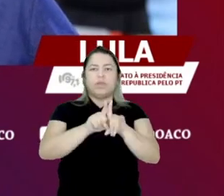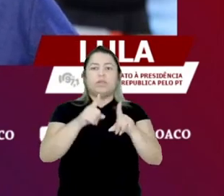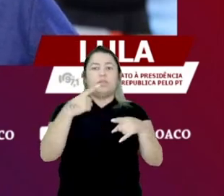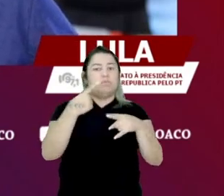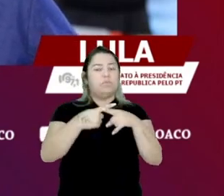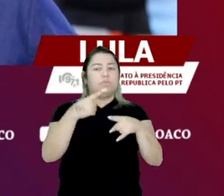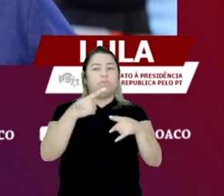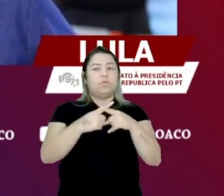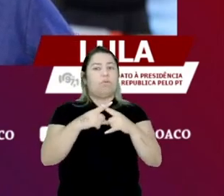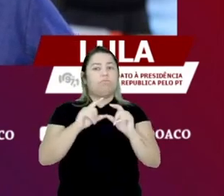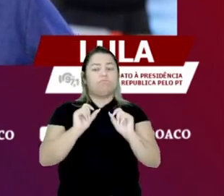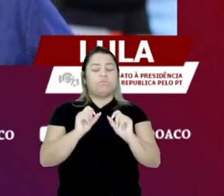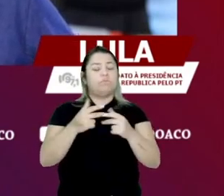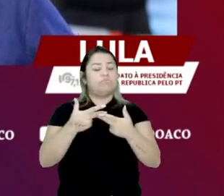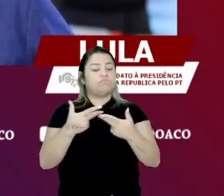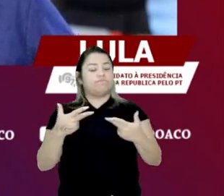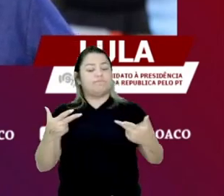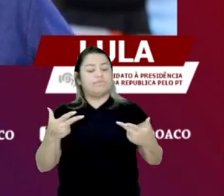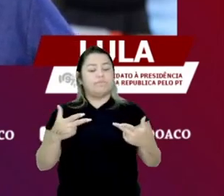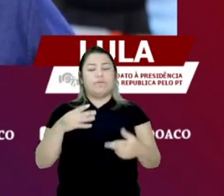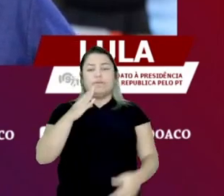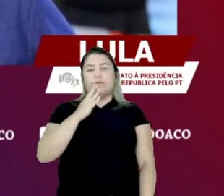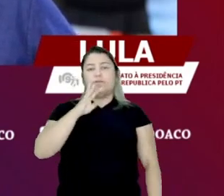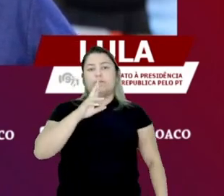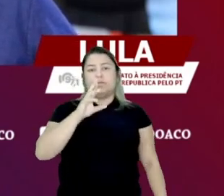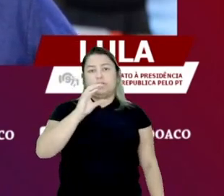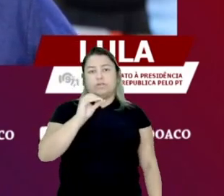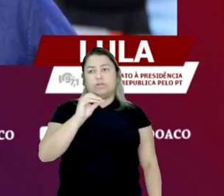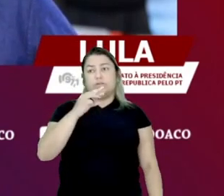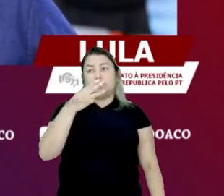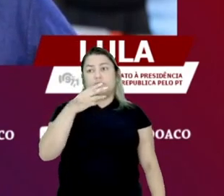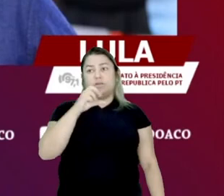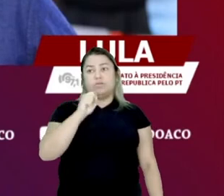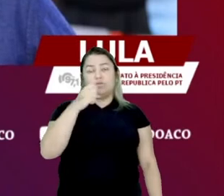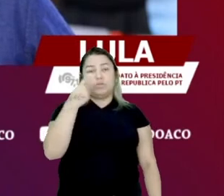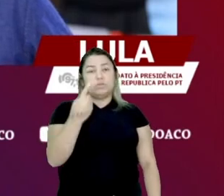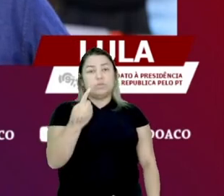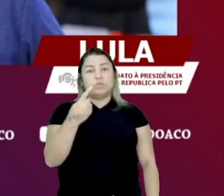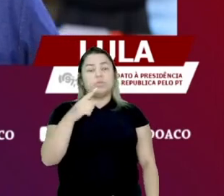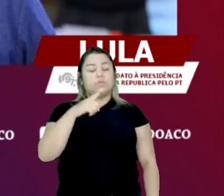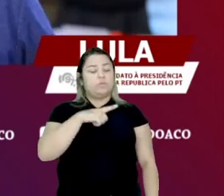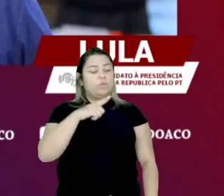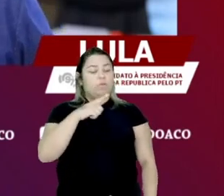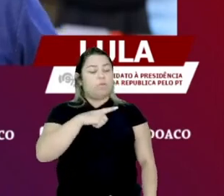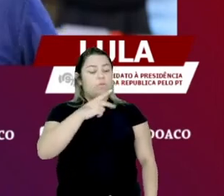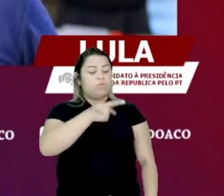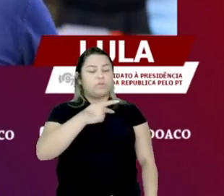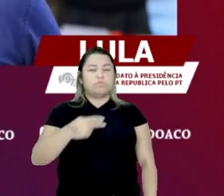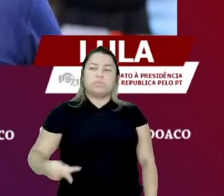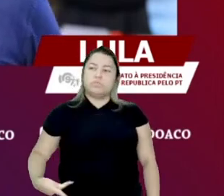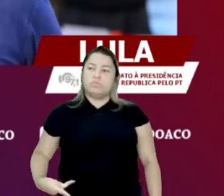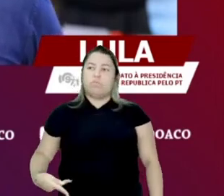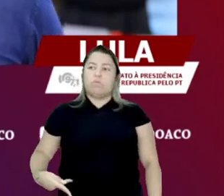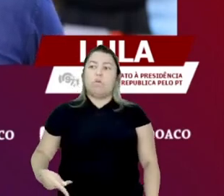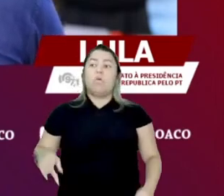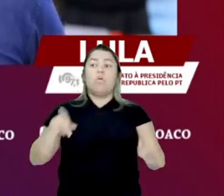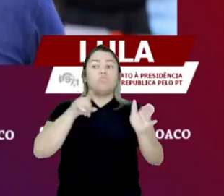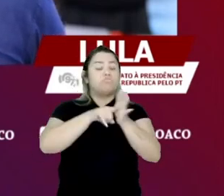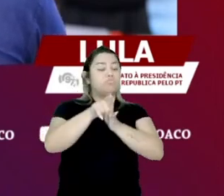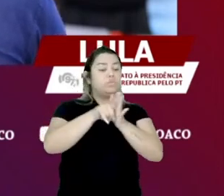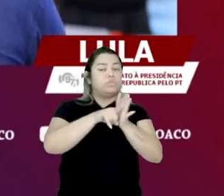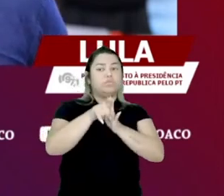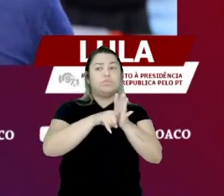Aço pode esperar do Lula caso eleito presidente do Brasil? Vai dar um jeito nessa BR-381, ô Lula?